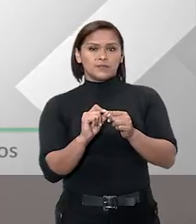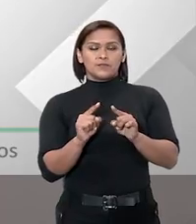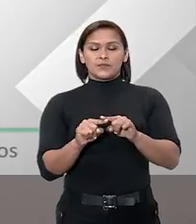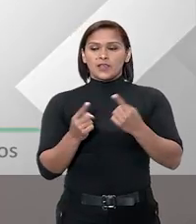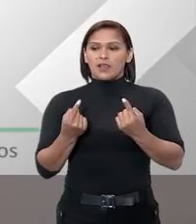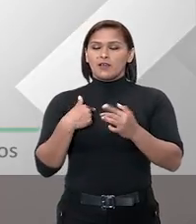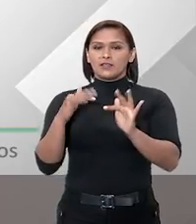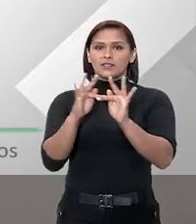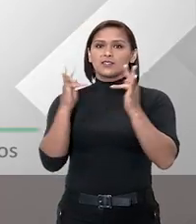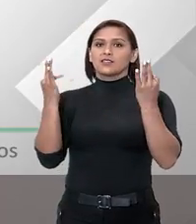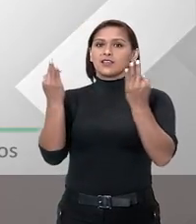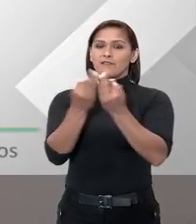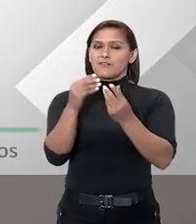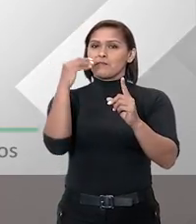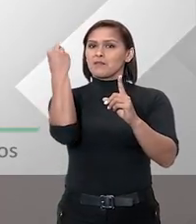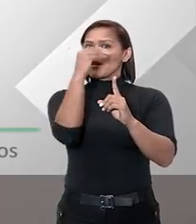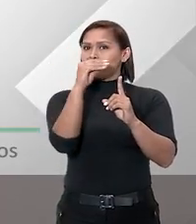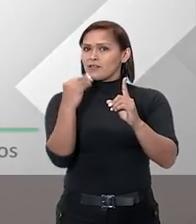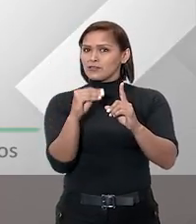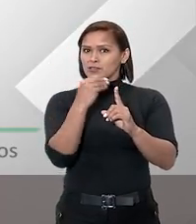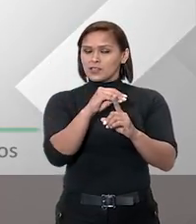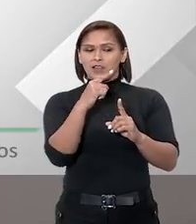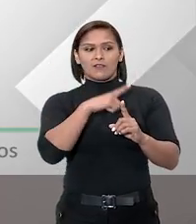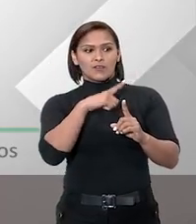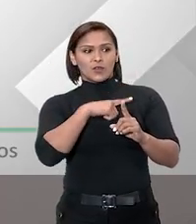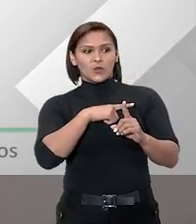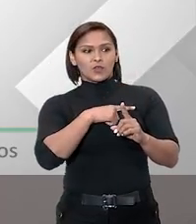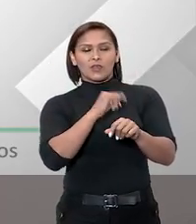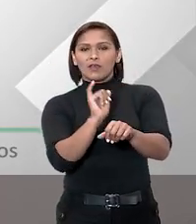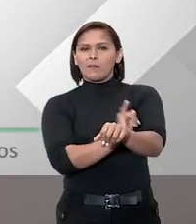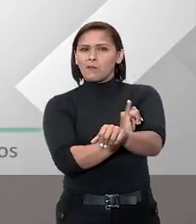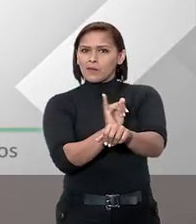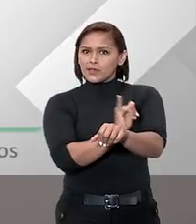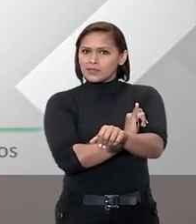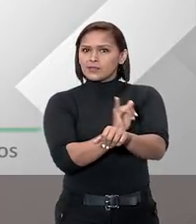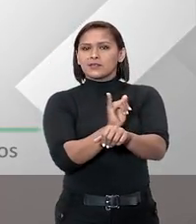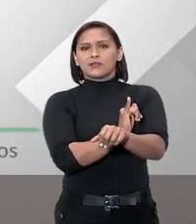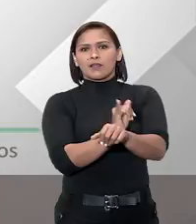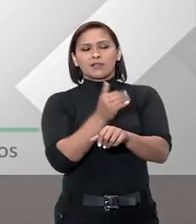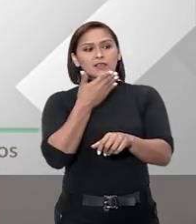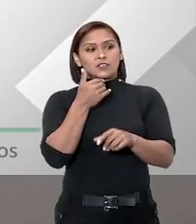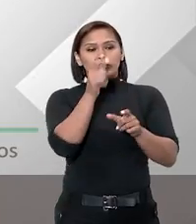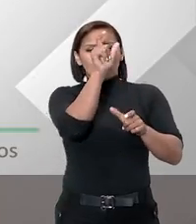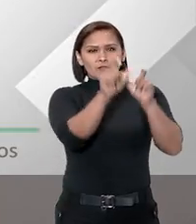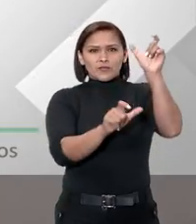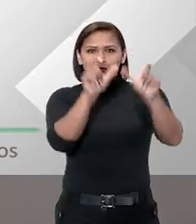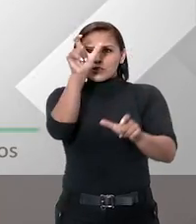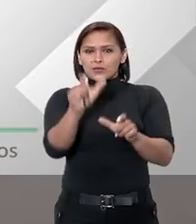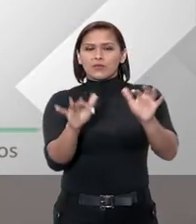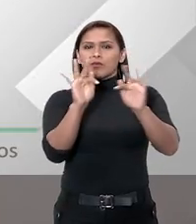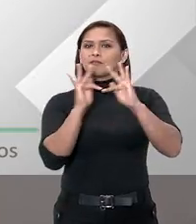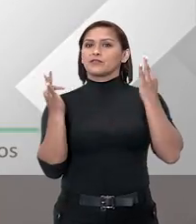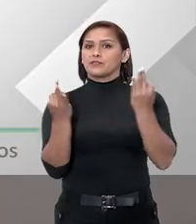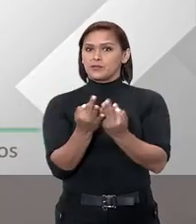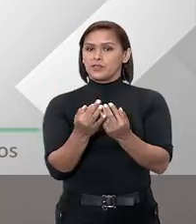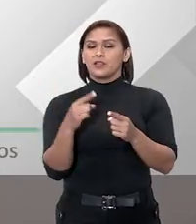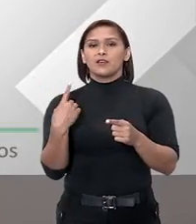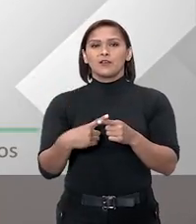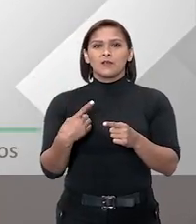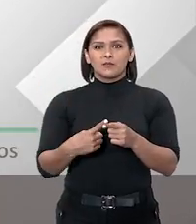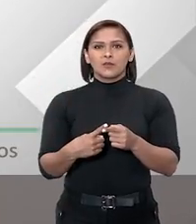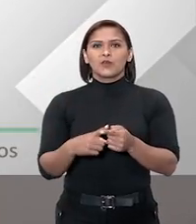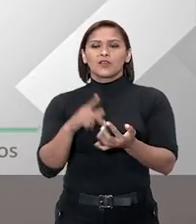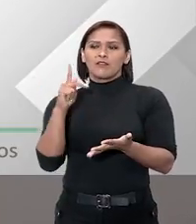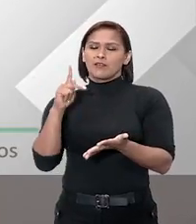Se a família é vulnerável, eu tenho que fazer um plano individual para essa família. Porque,